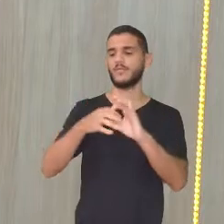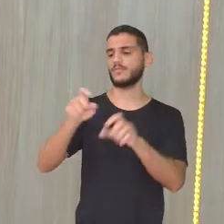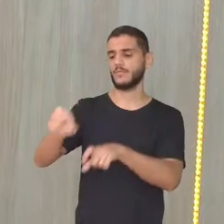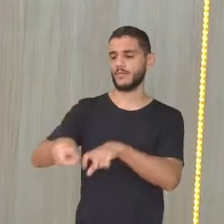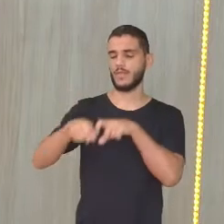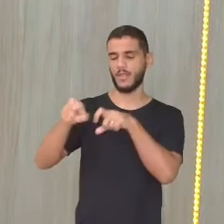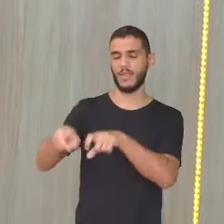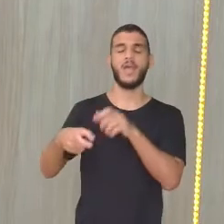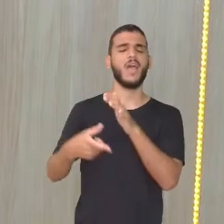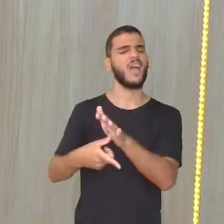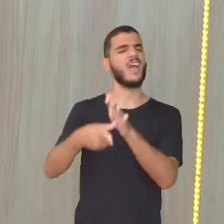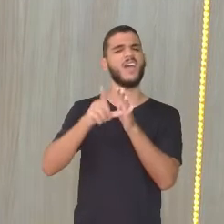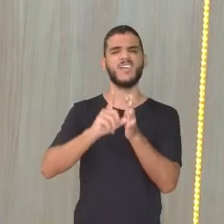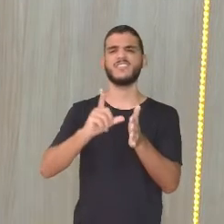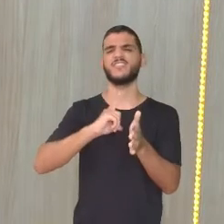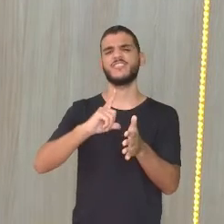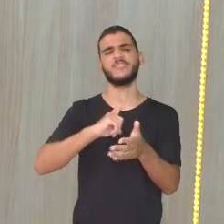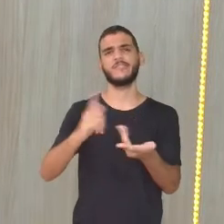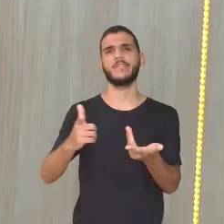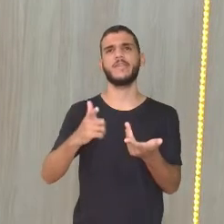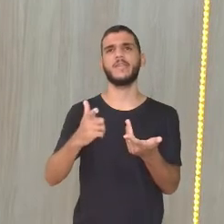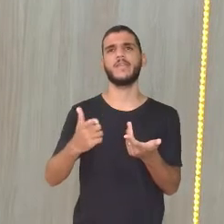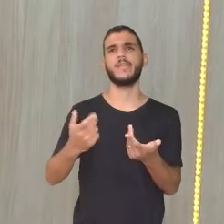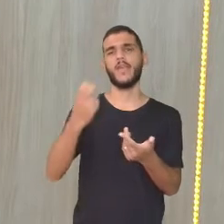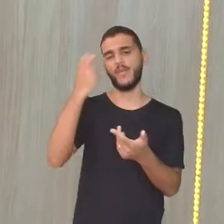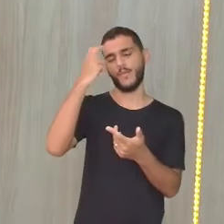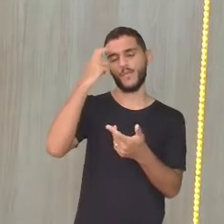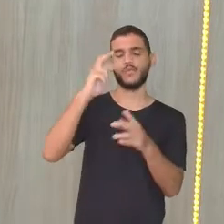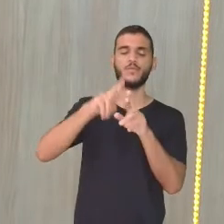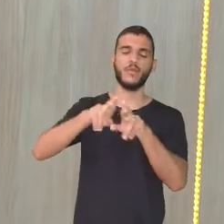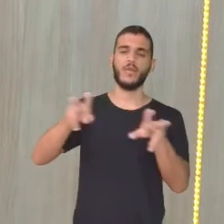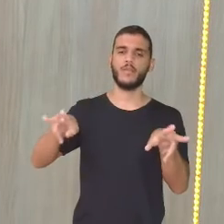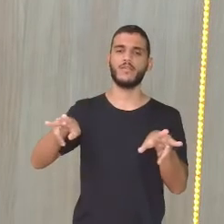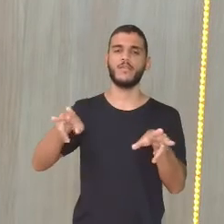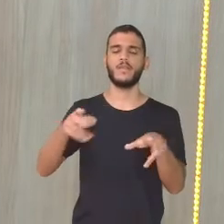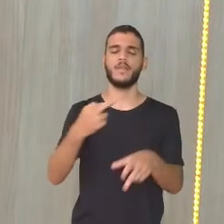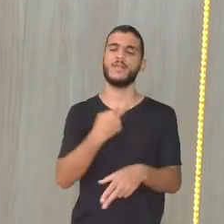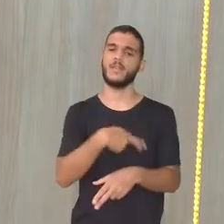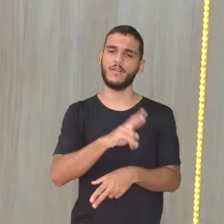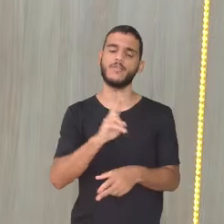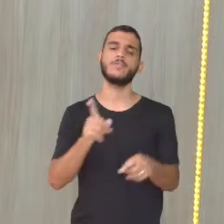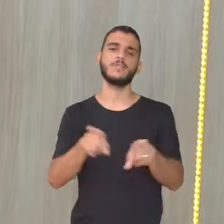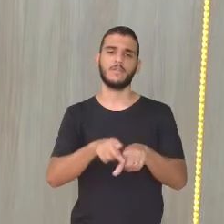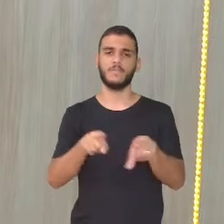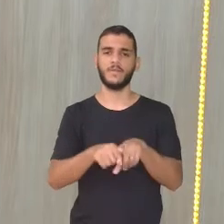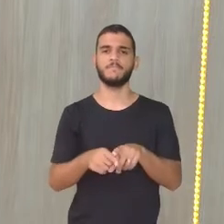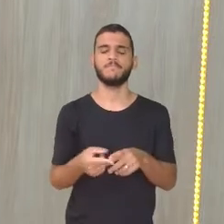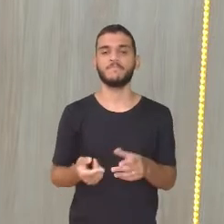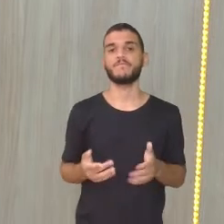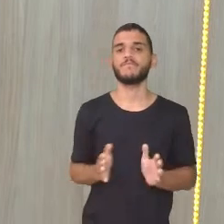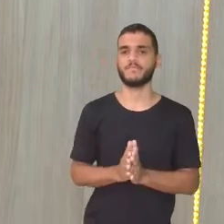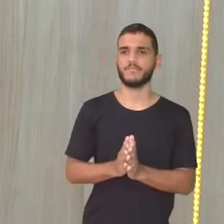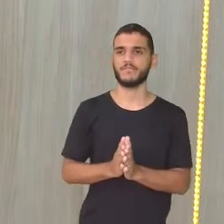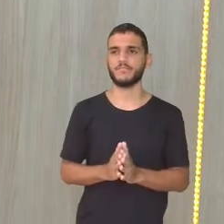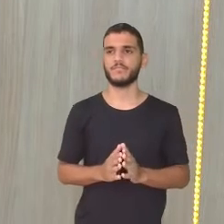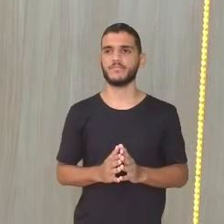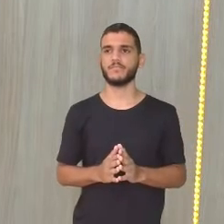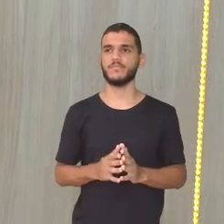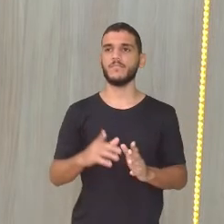essas referências culturais e religiosas, beleza? Então, no centro disso aí a gente tem